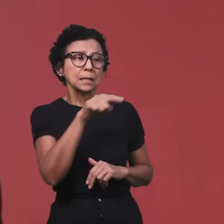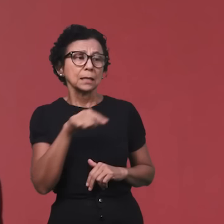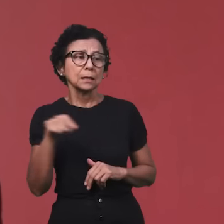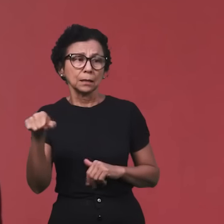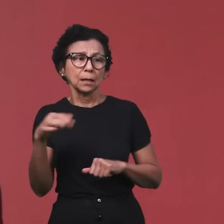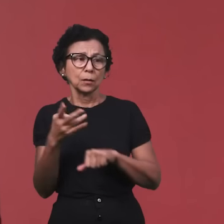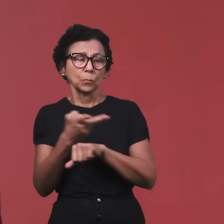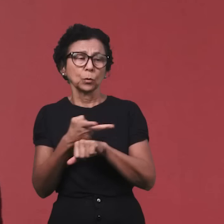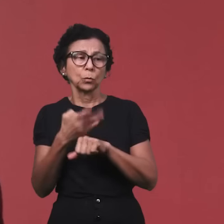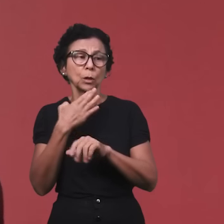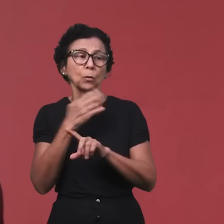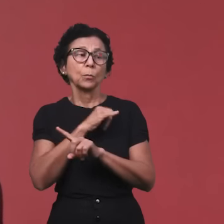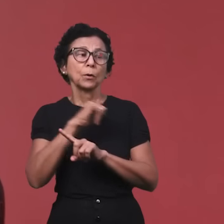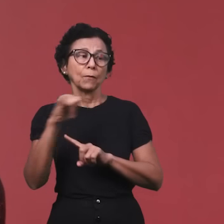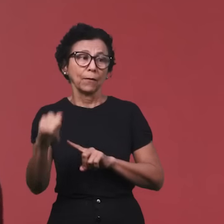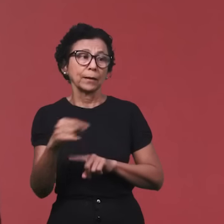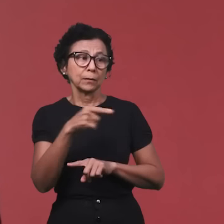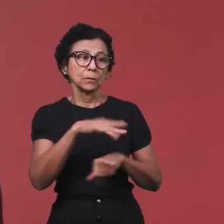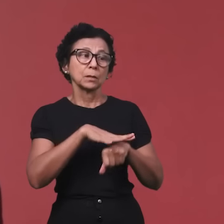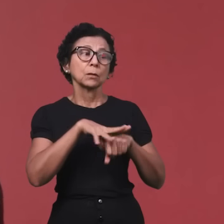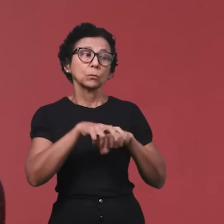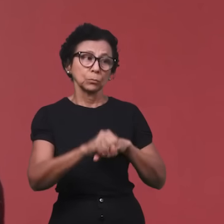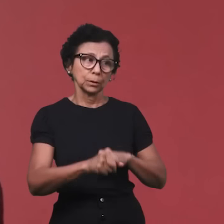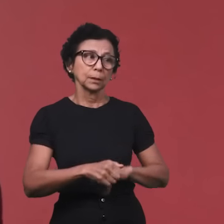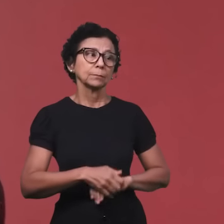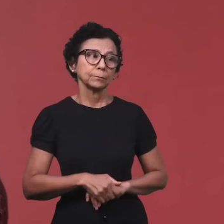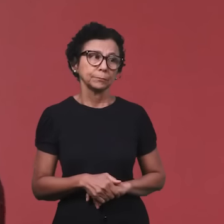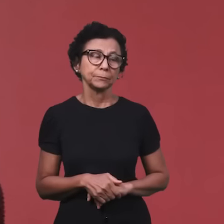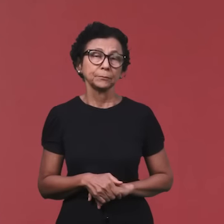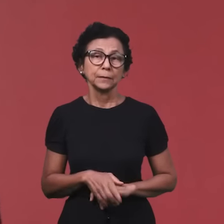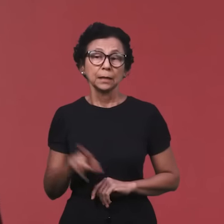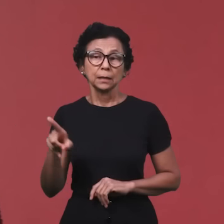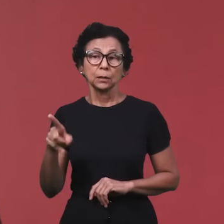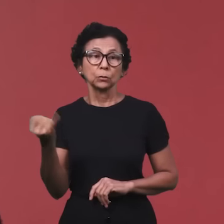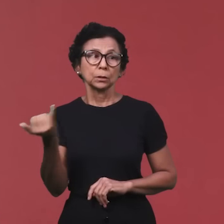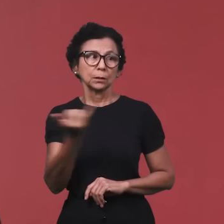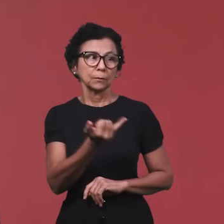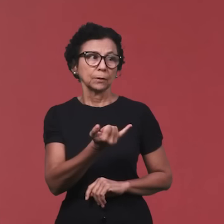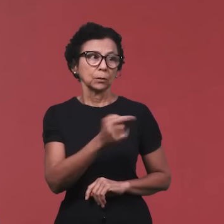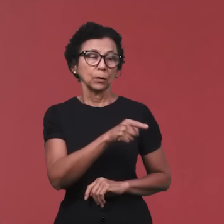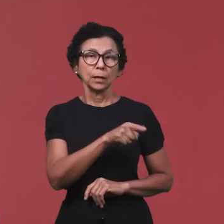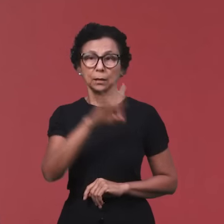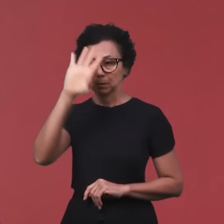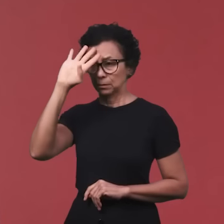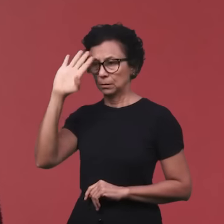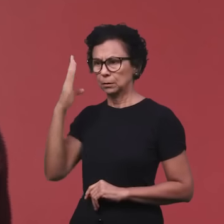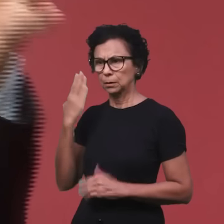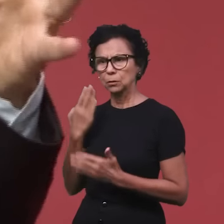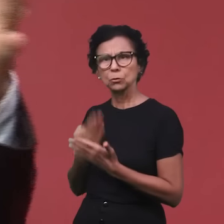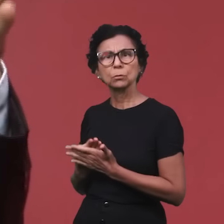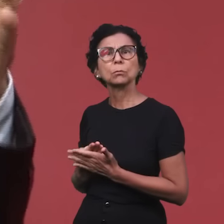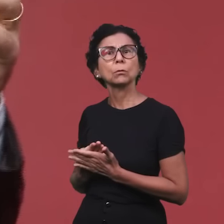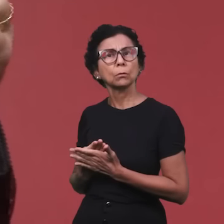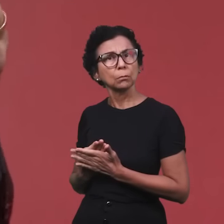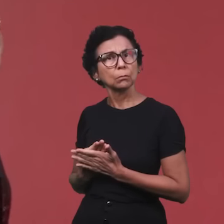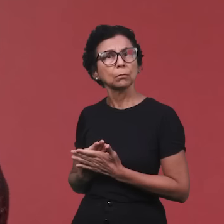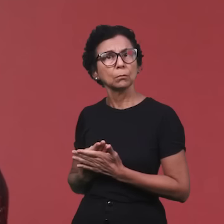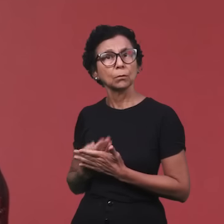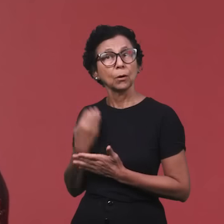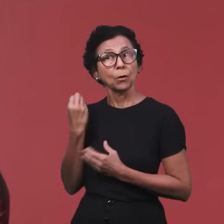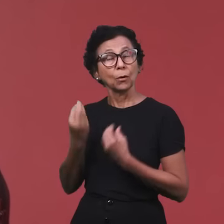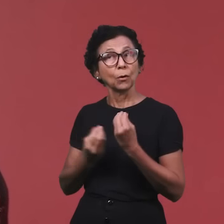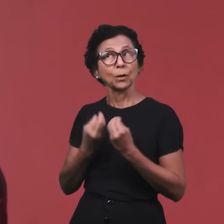ela deseja? E outra coisa, quando ela diz isso, a palavra dela teve credibilidade. Olha só como é que Deus opera,